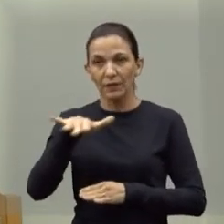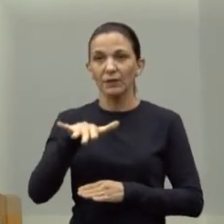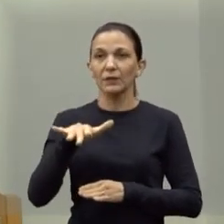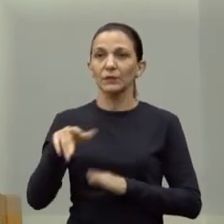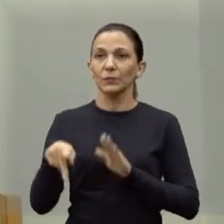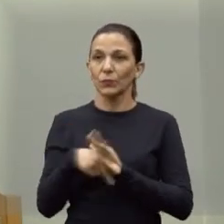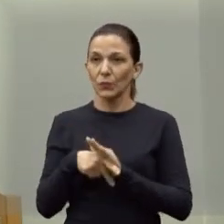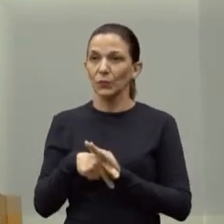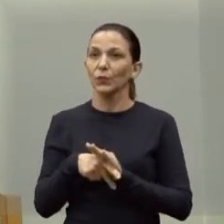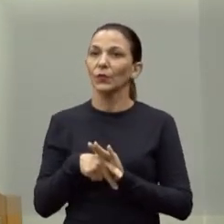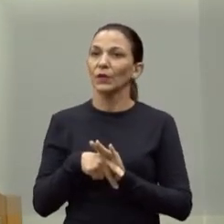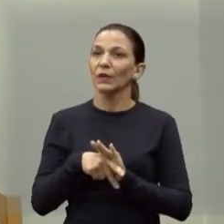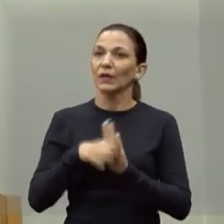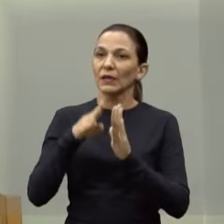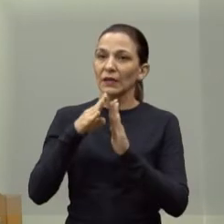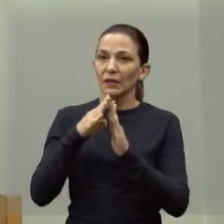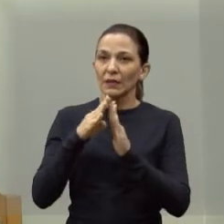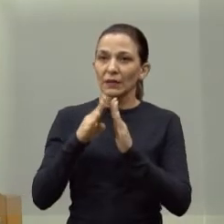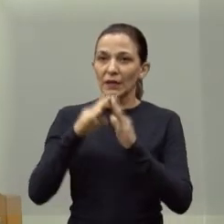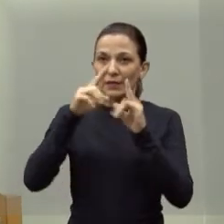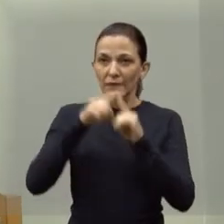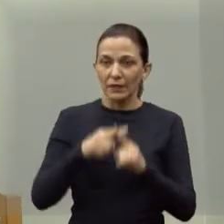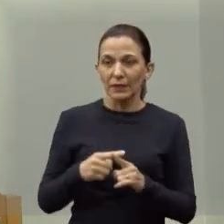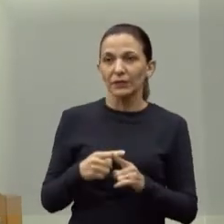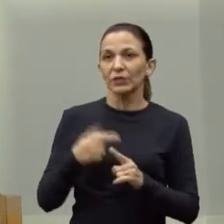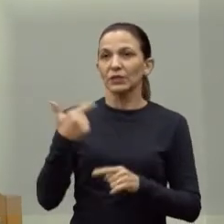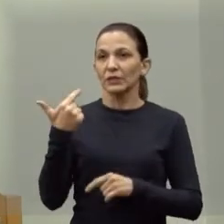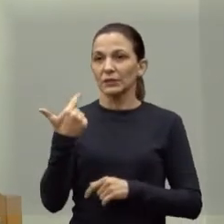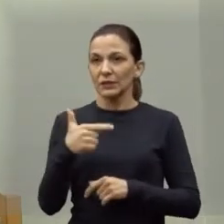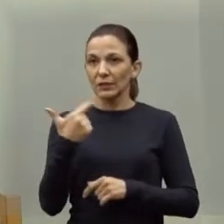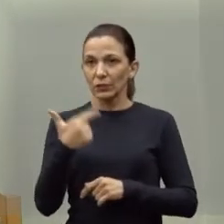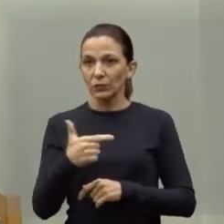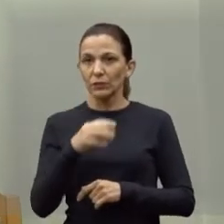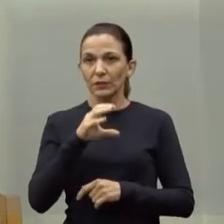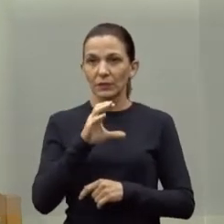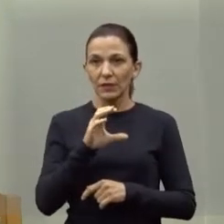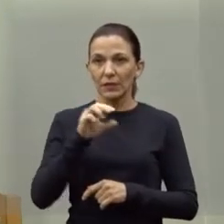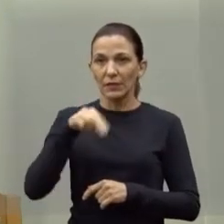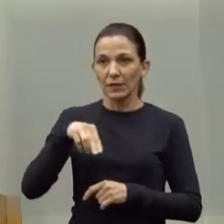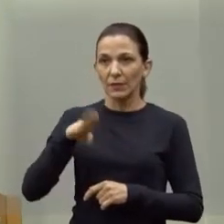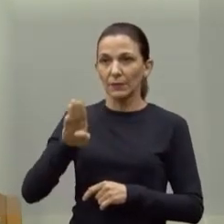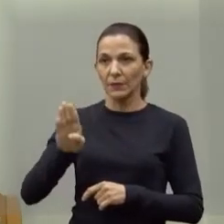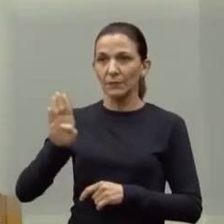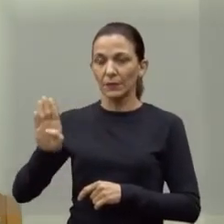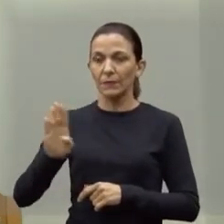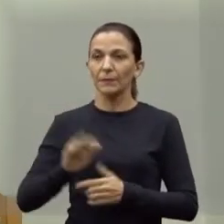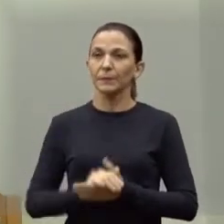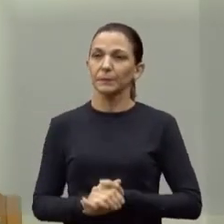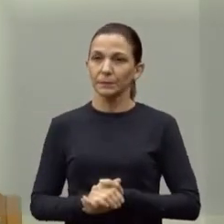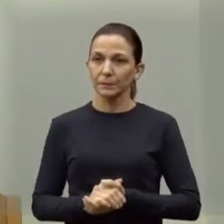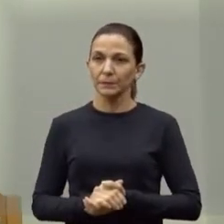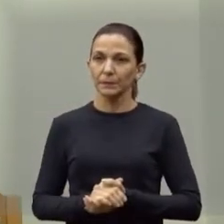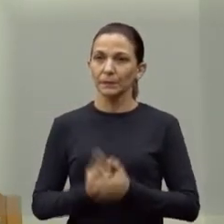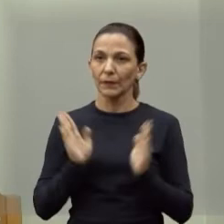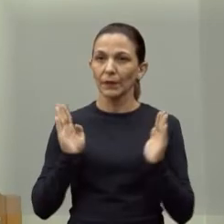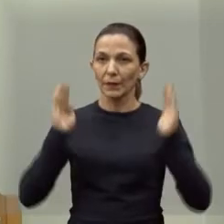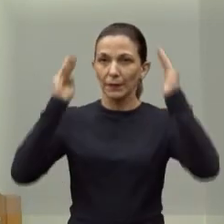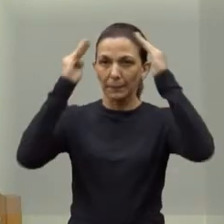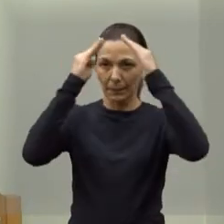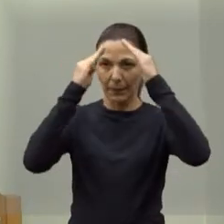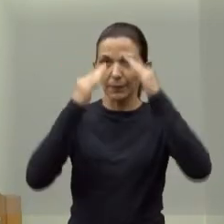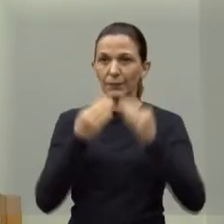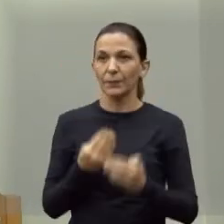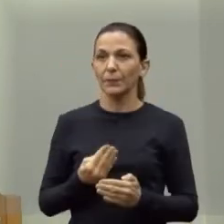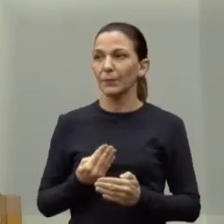dos bispos da segunda região da CNBB que é essa aqui o Papa Francisco em 2020